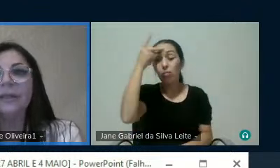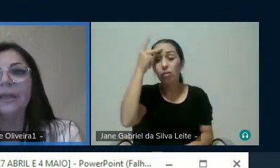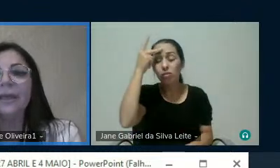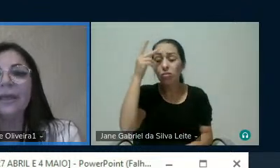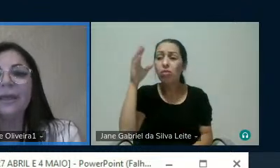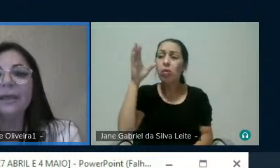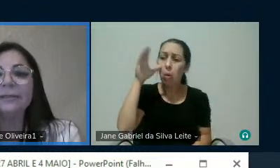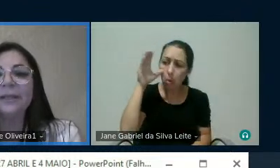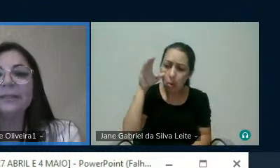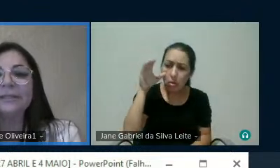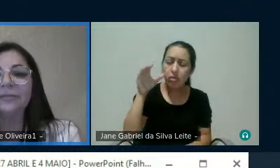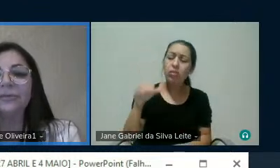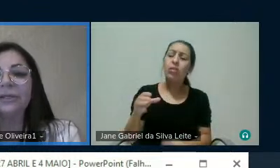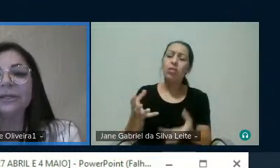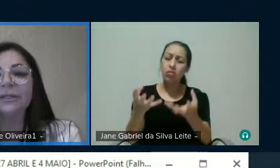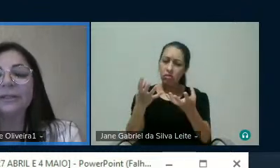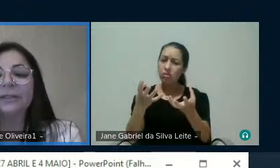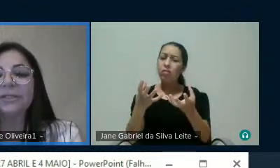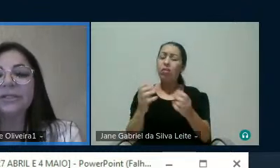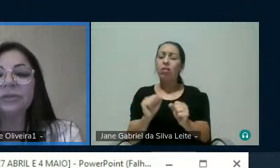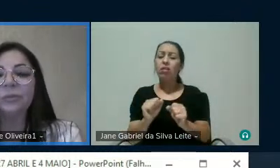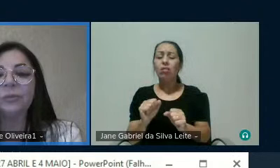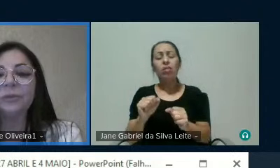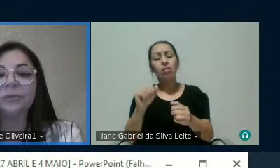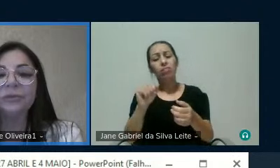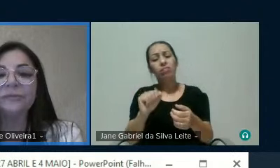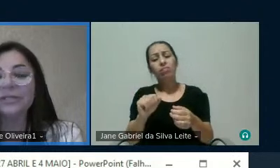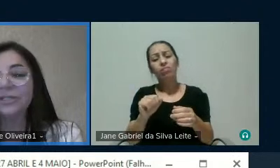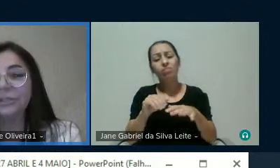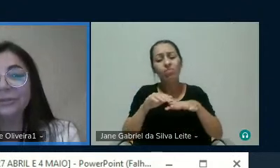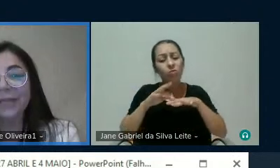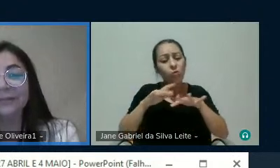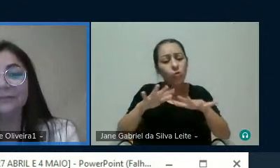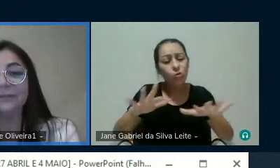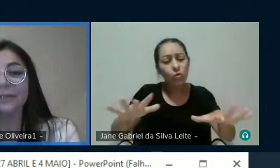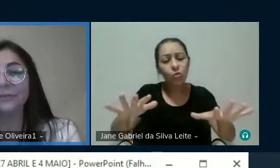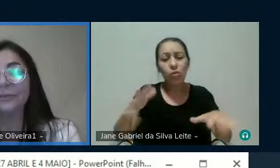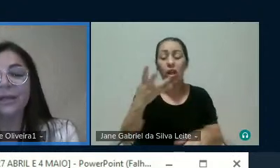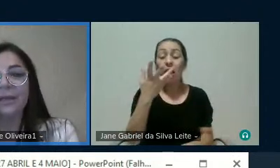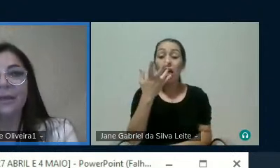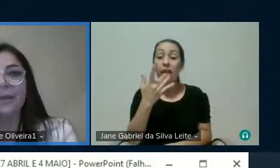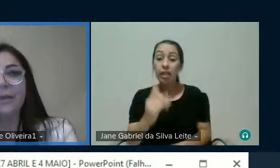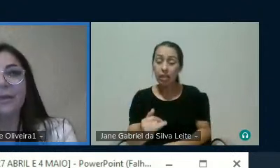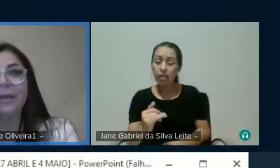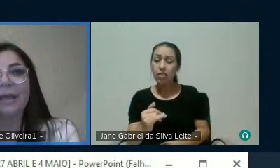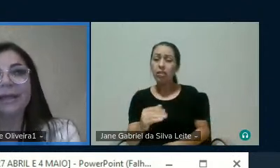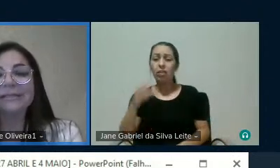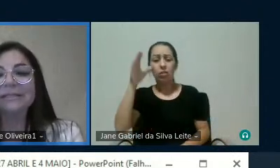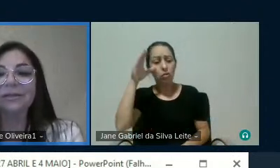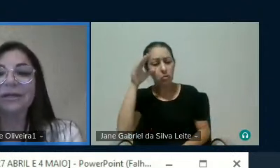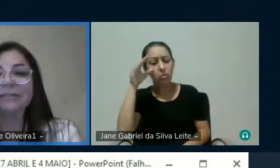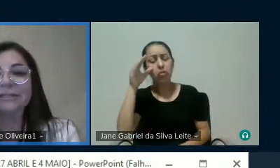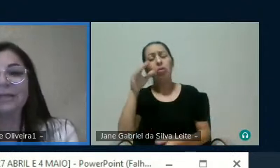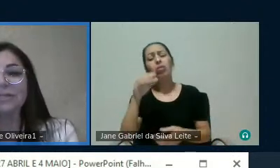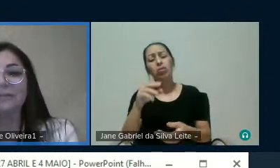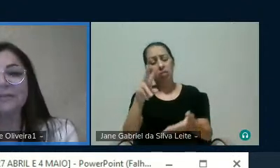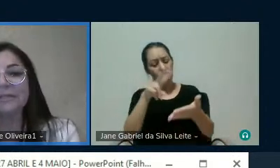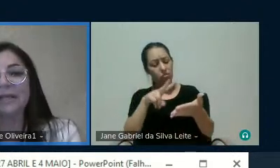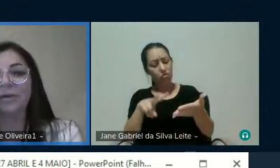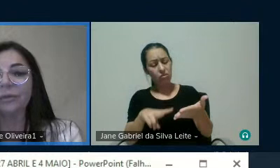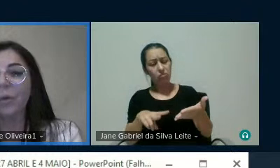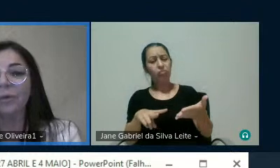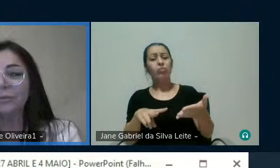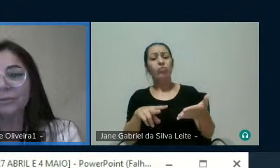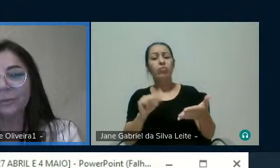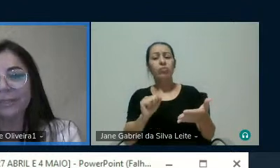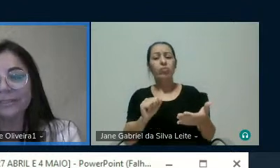divulgada, está atingindo um público infantil, né? Que está vendo essas histórias narrativas